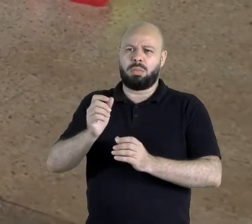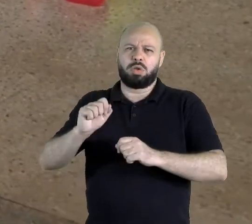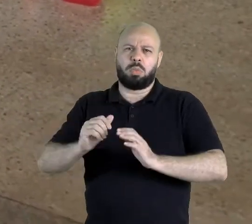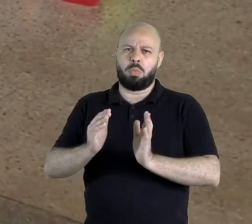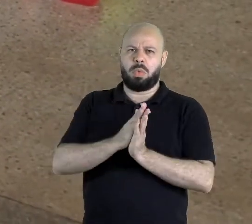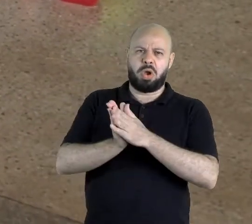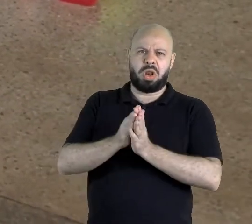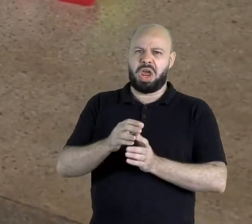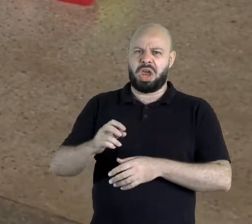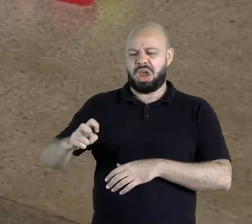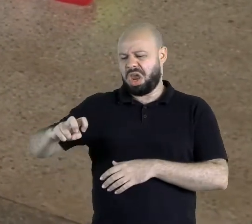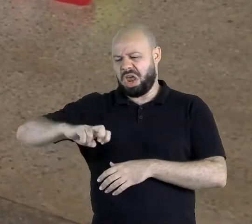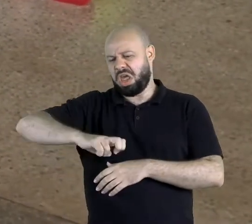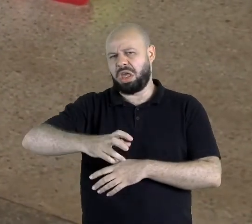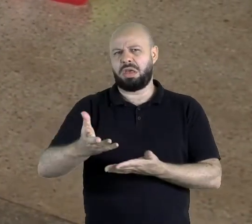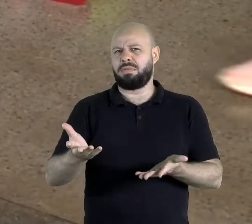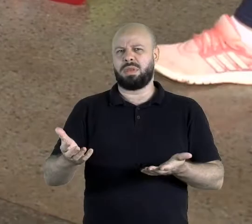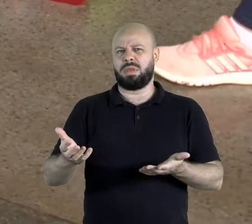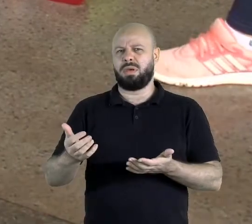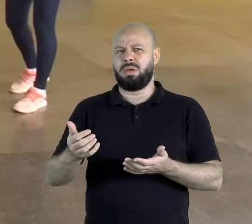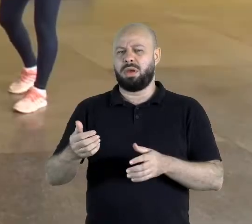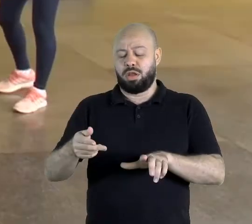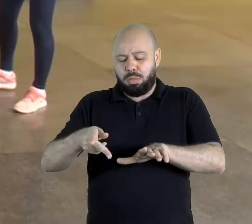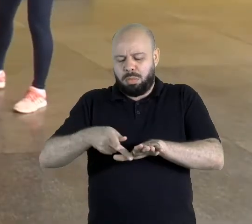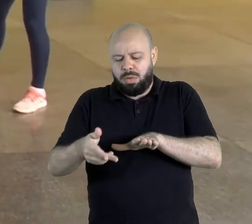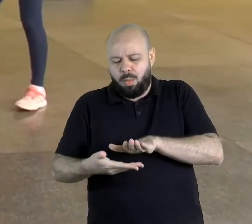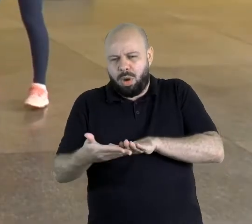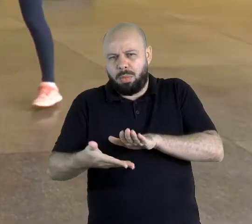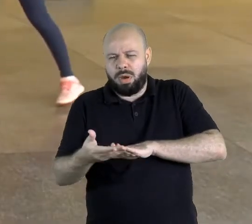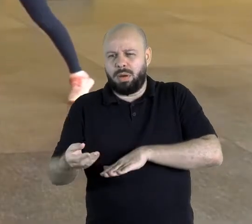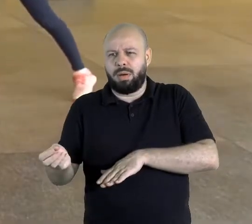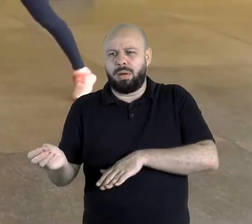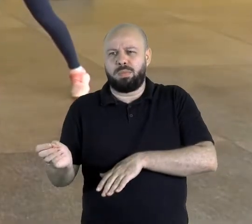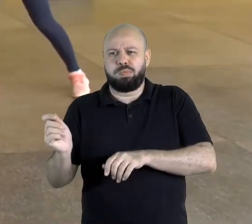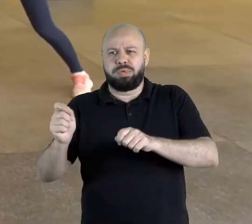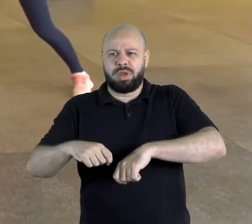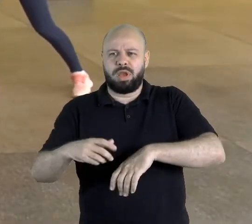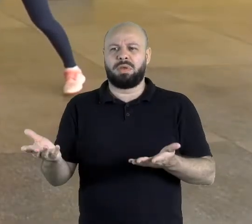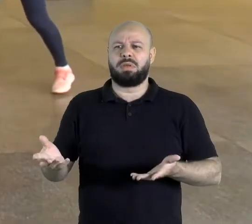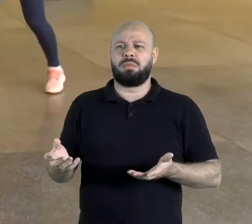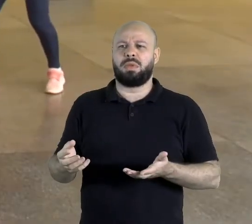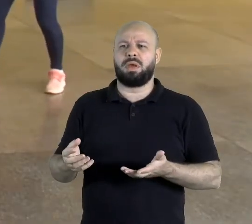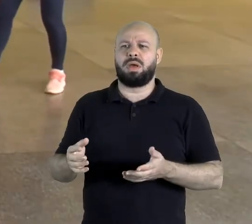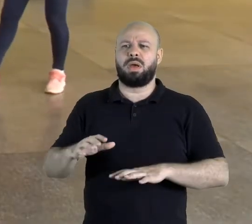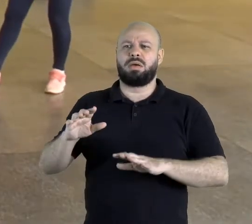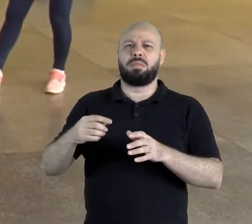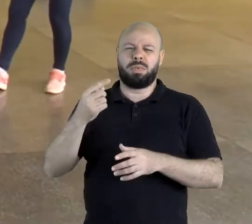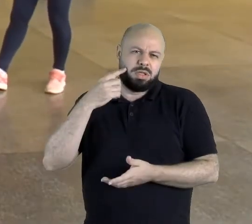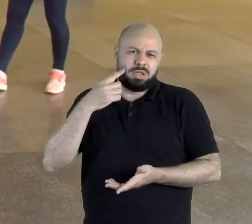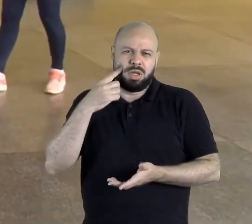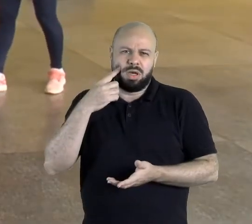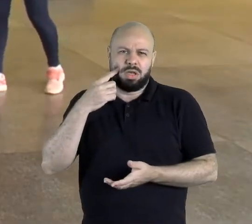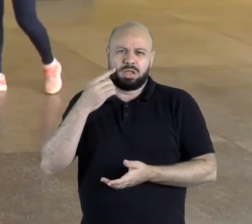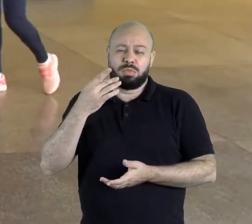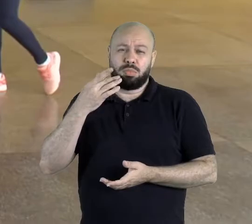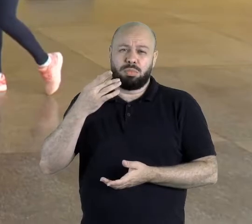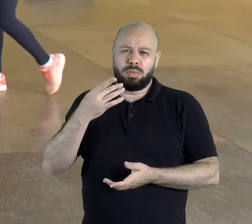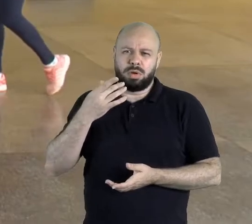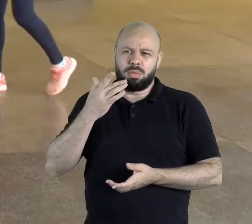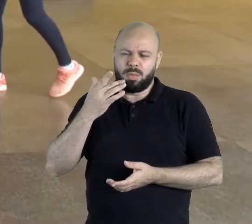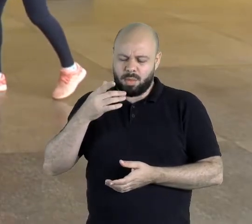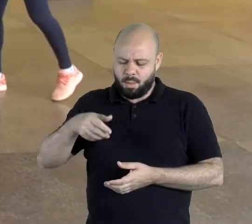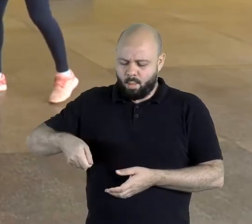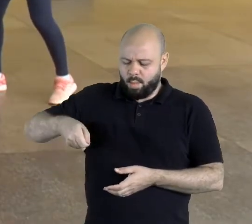o carrinho, sua sandália do pé, saquinho também. Vocês podem fazer uma mini bolinha com meia, com